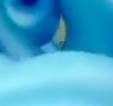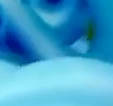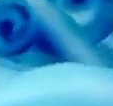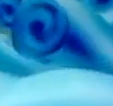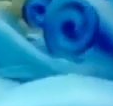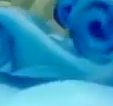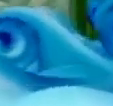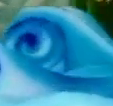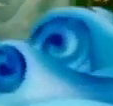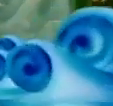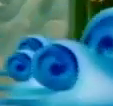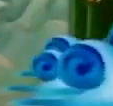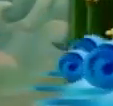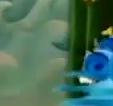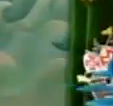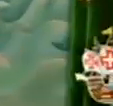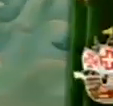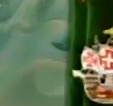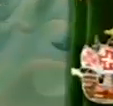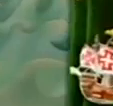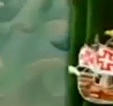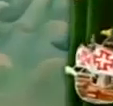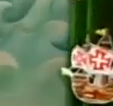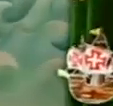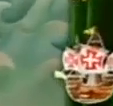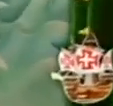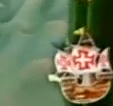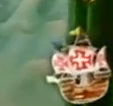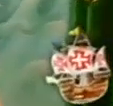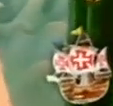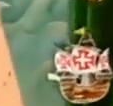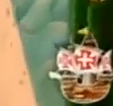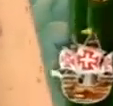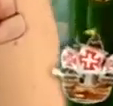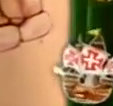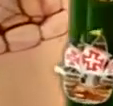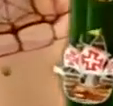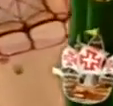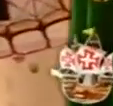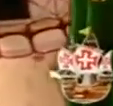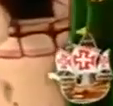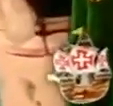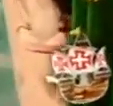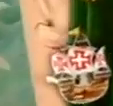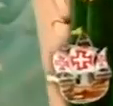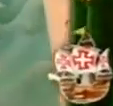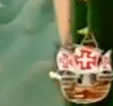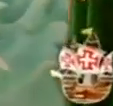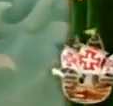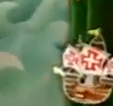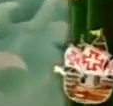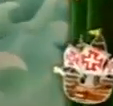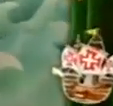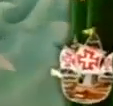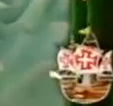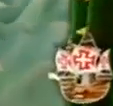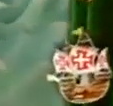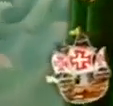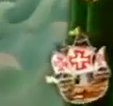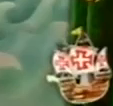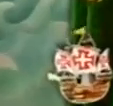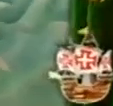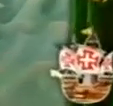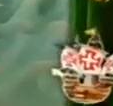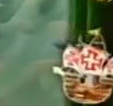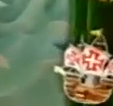voltar. Mas enfim, desconfio, não foi nada ocasional. Que Cabral, num desvio,